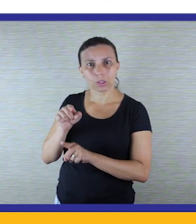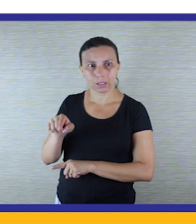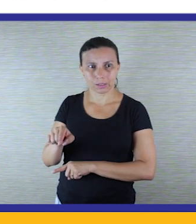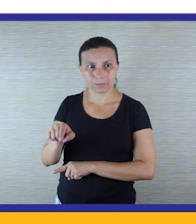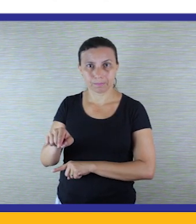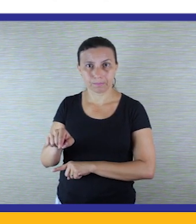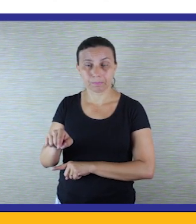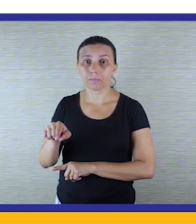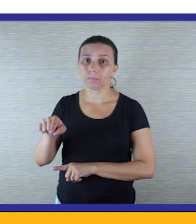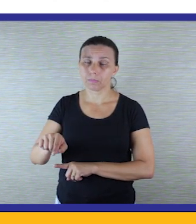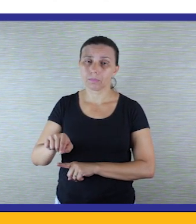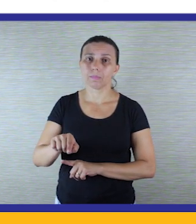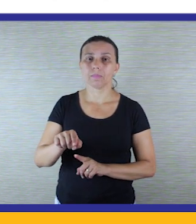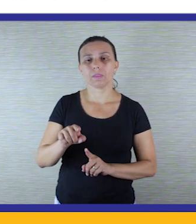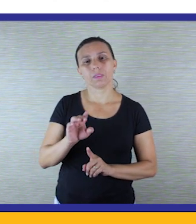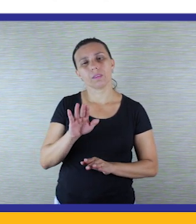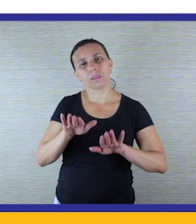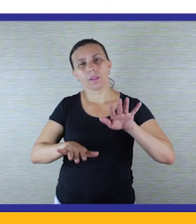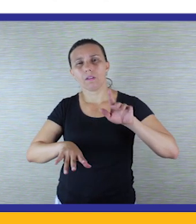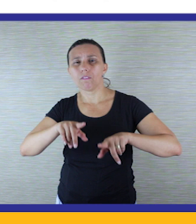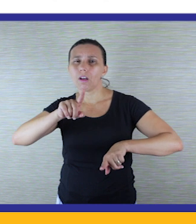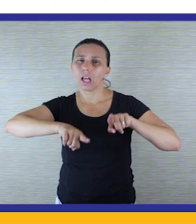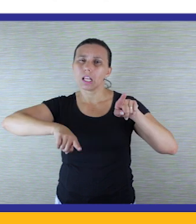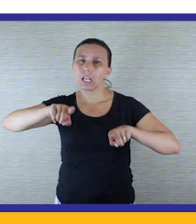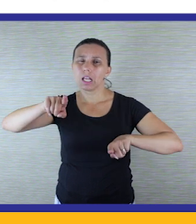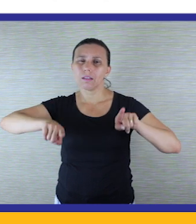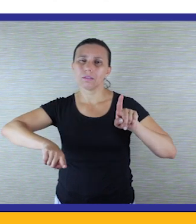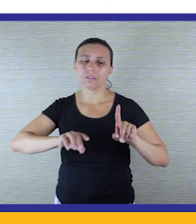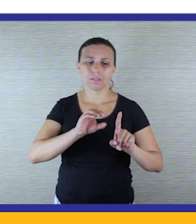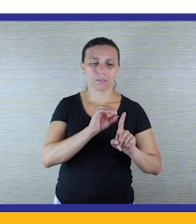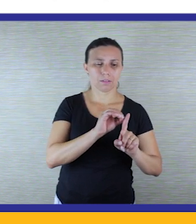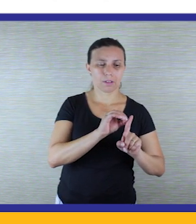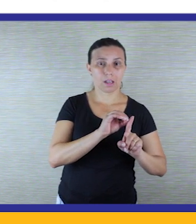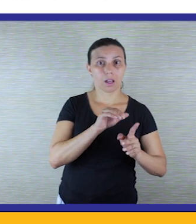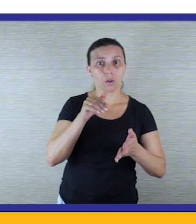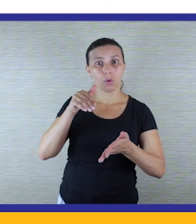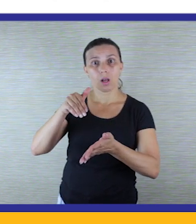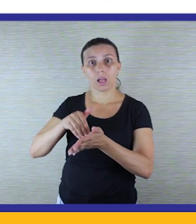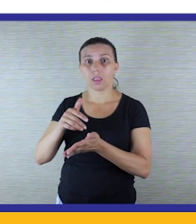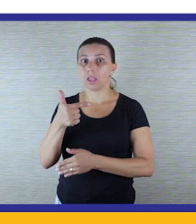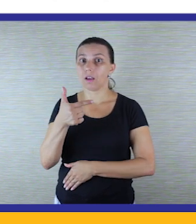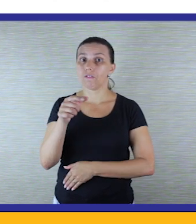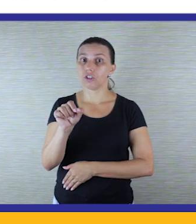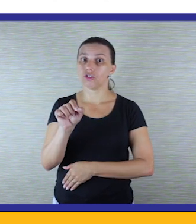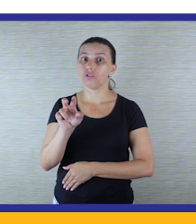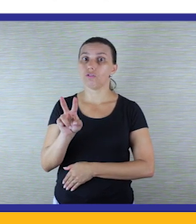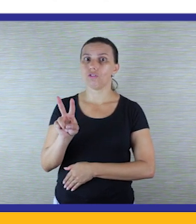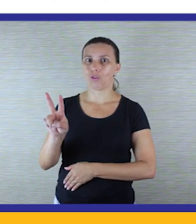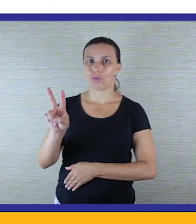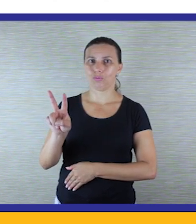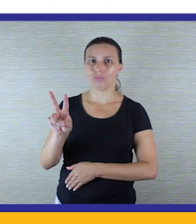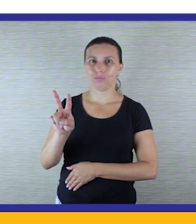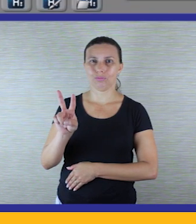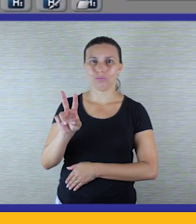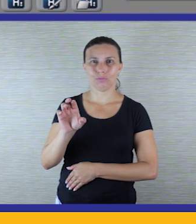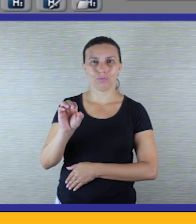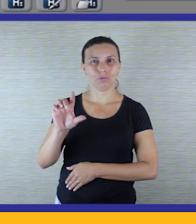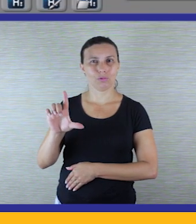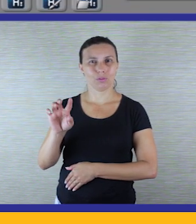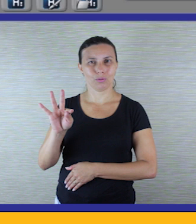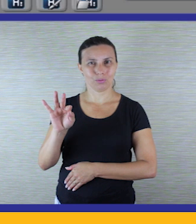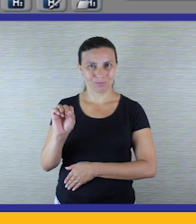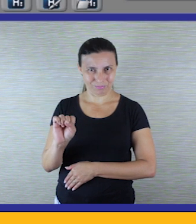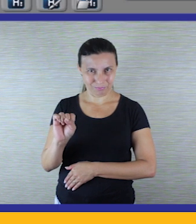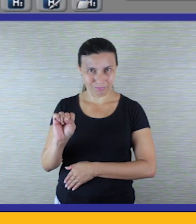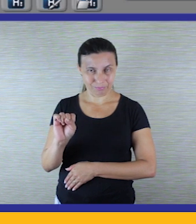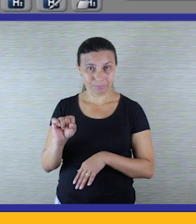tensão varia entre 0 volts e 5 volts, pois o sensor é alimentado com 5 volts. ele